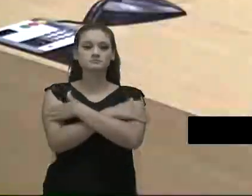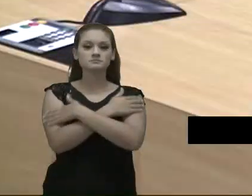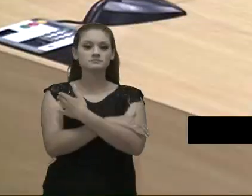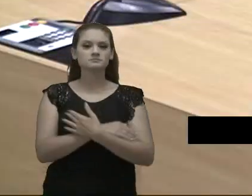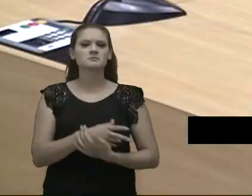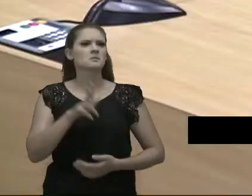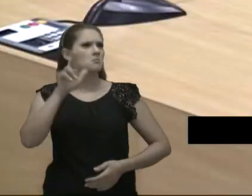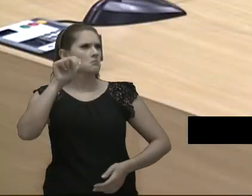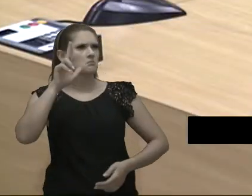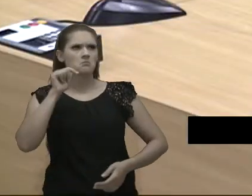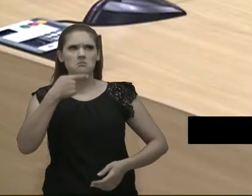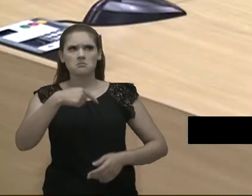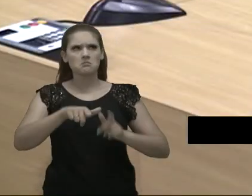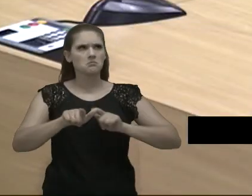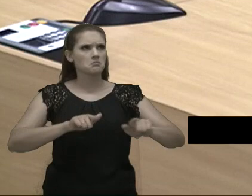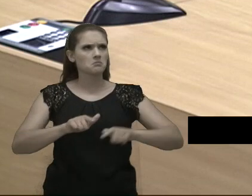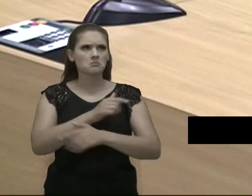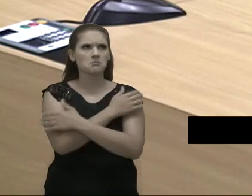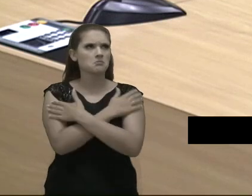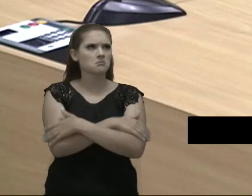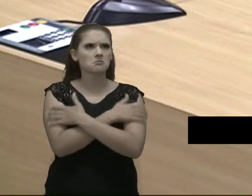Nunca trabalhei em Campos do Jordão, senhor presidente.